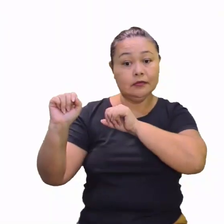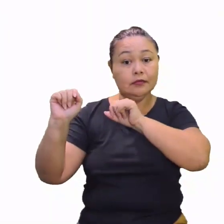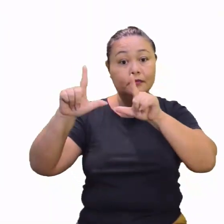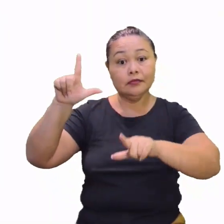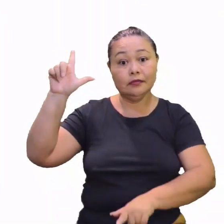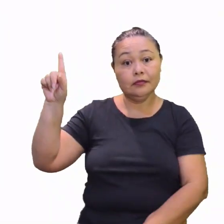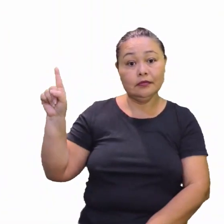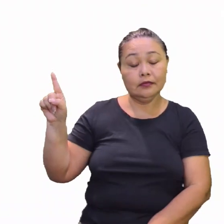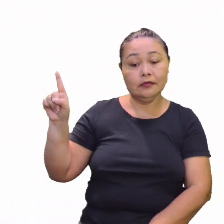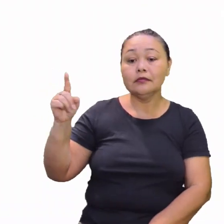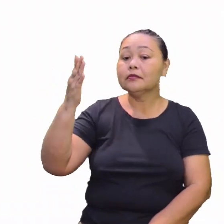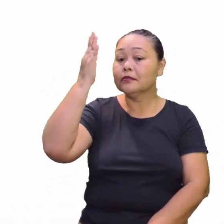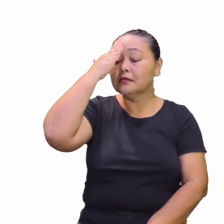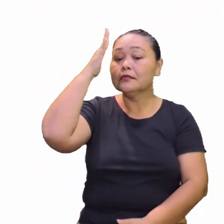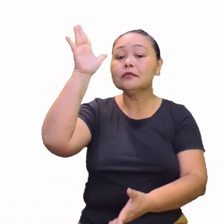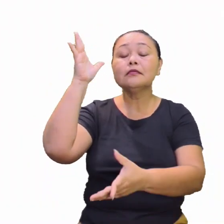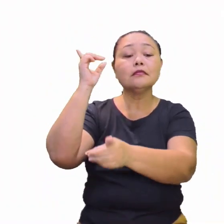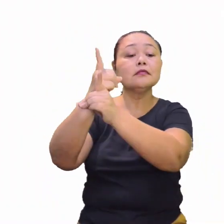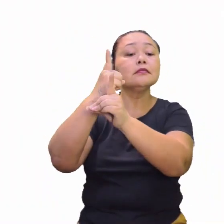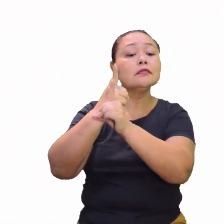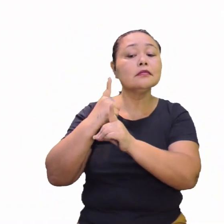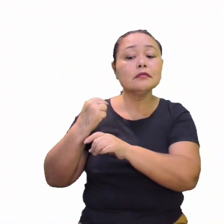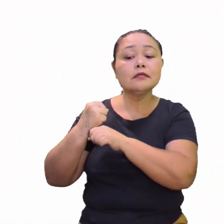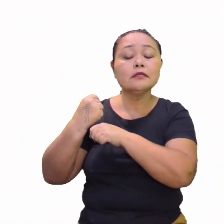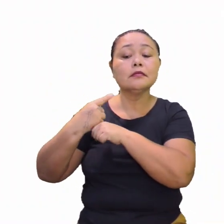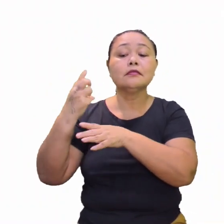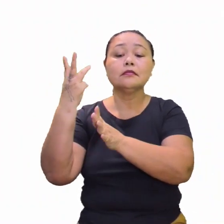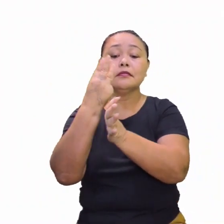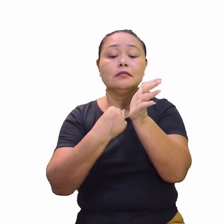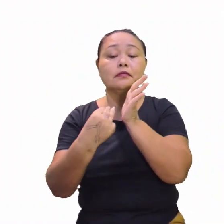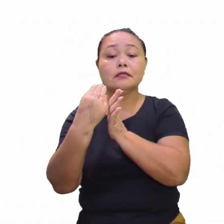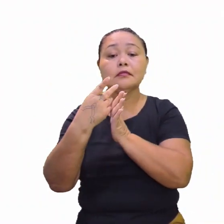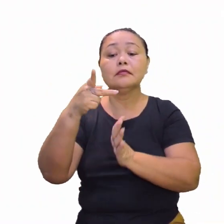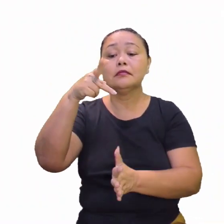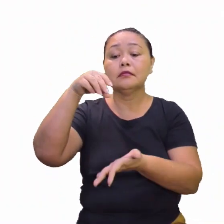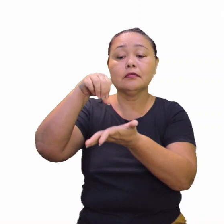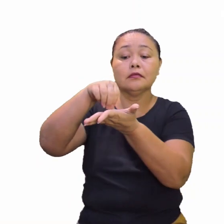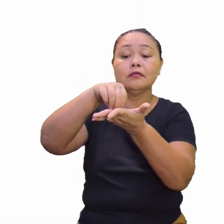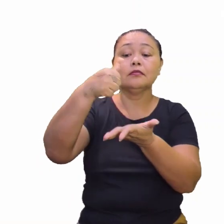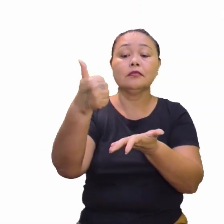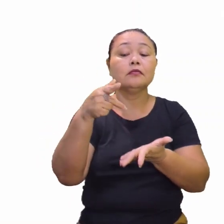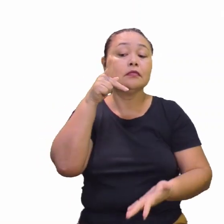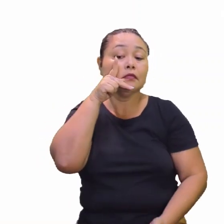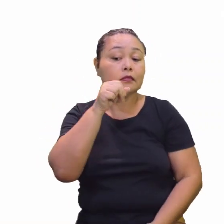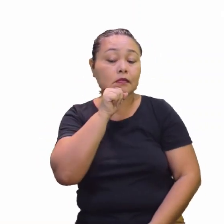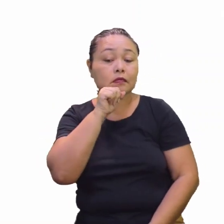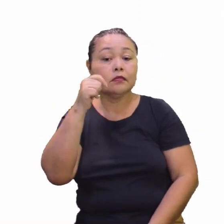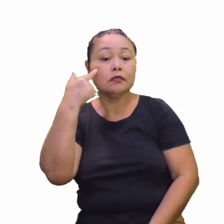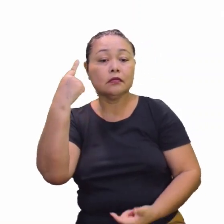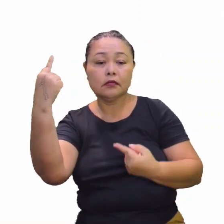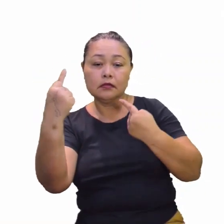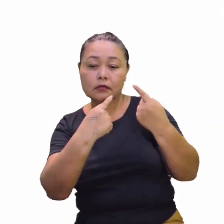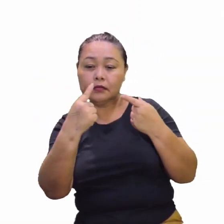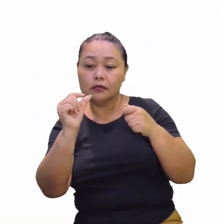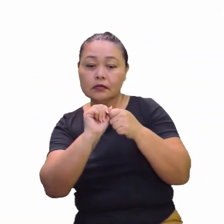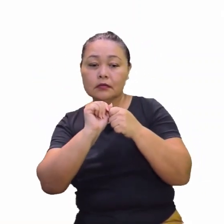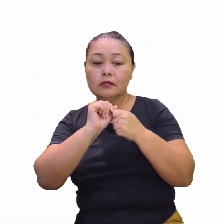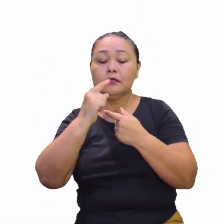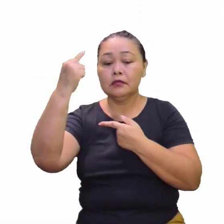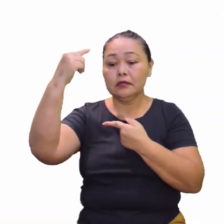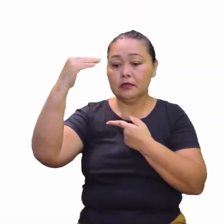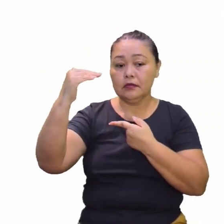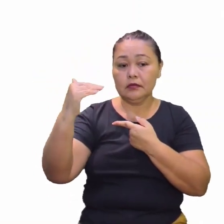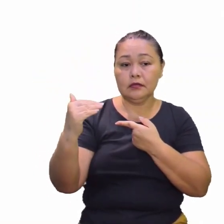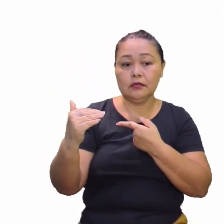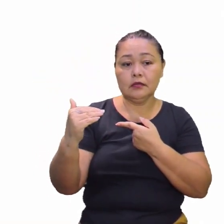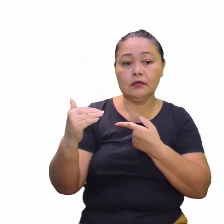próximo slide aqui, ó, para você identificar o que nós temos lá naquele mapa, no Polo 1, Porto Velho. Aí você vai analisar aqui, de acordo com a